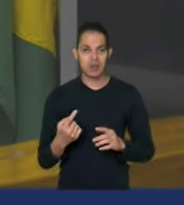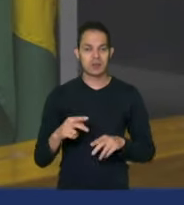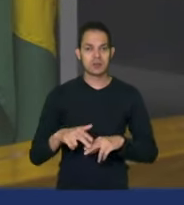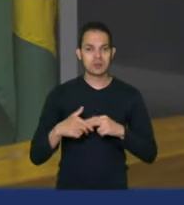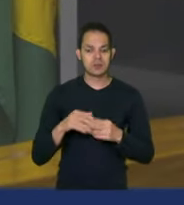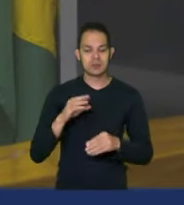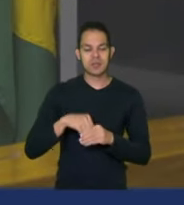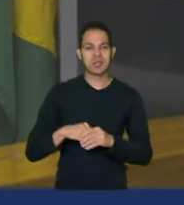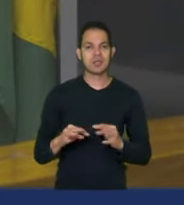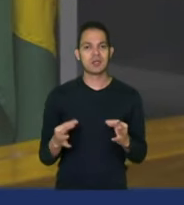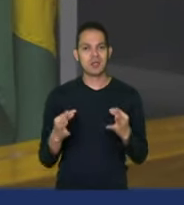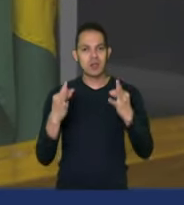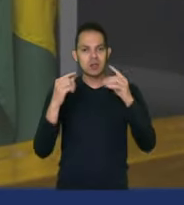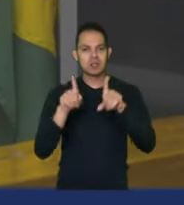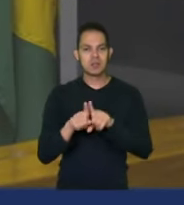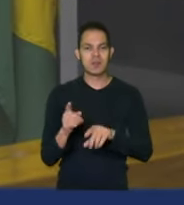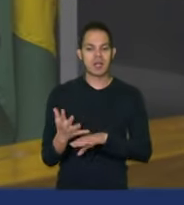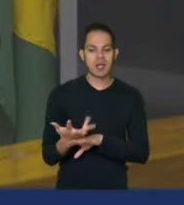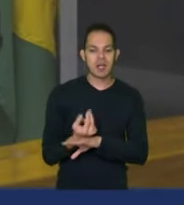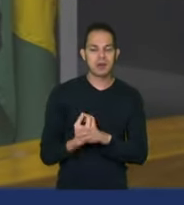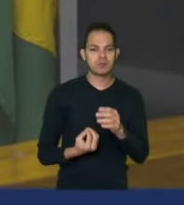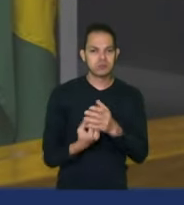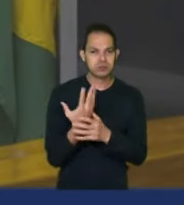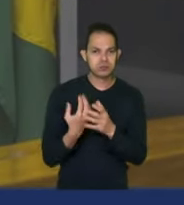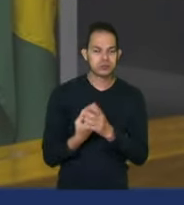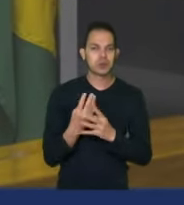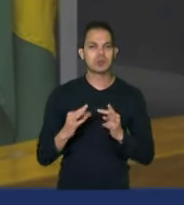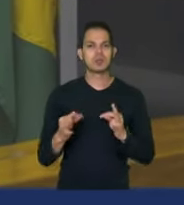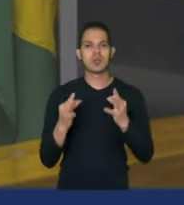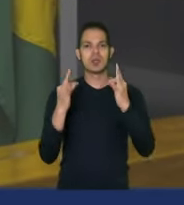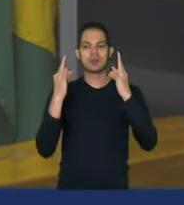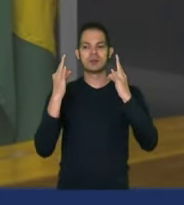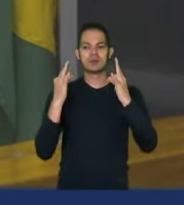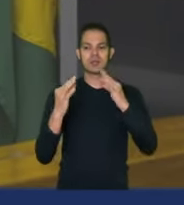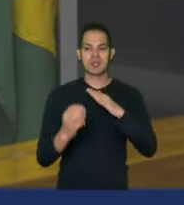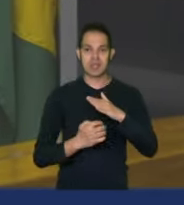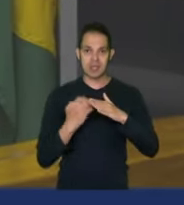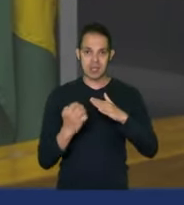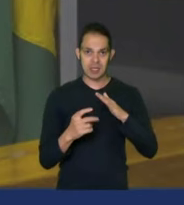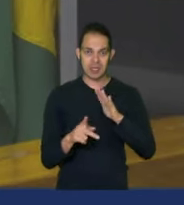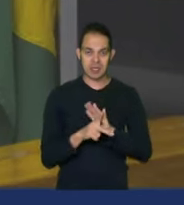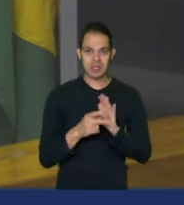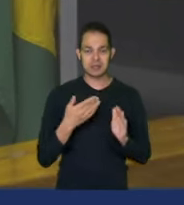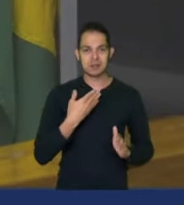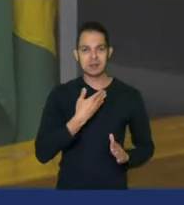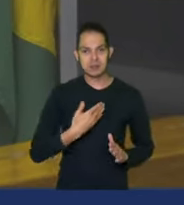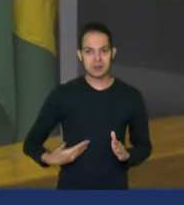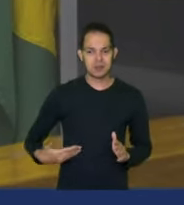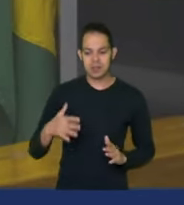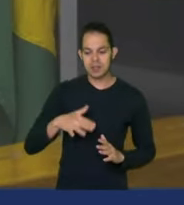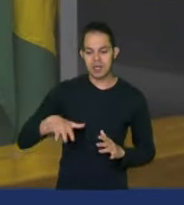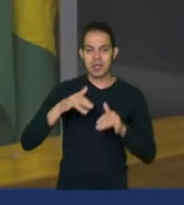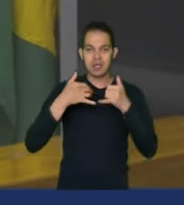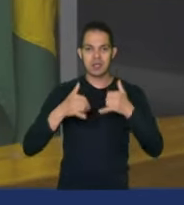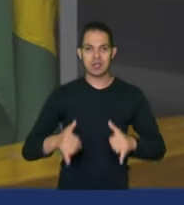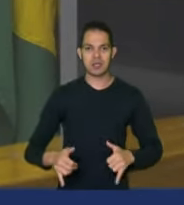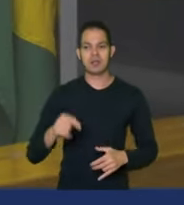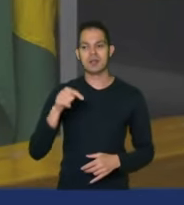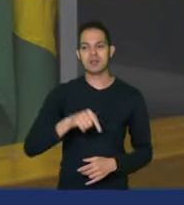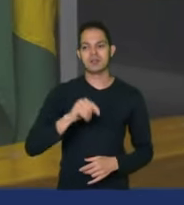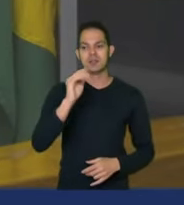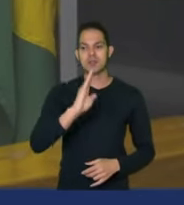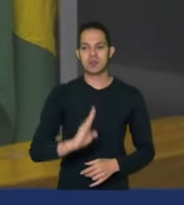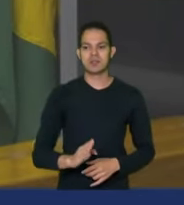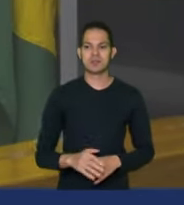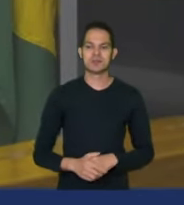capacidade produtiva e tecnológica das estatais que operam no setor de energia brasileiro, e